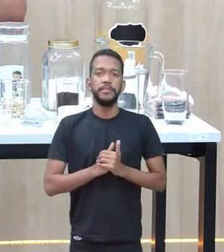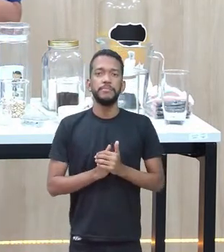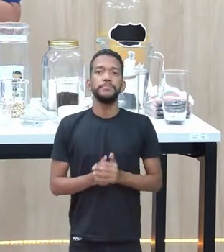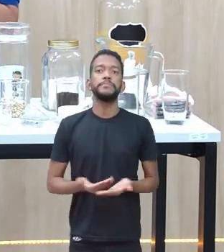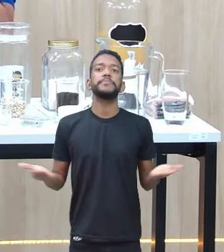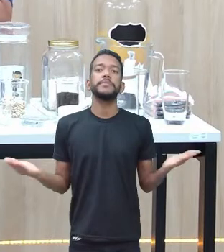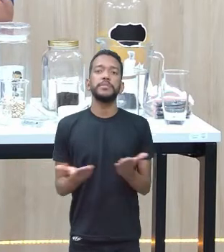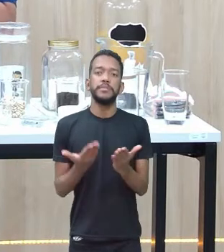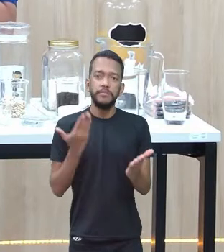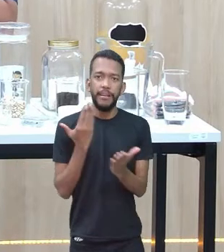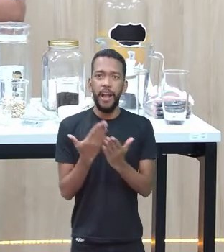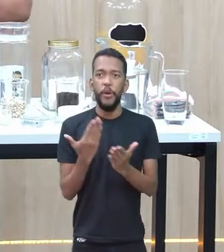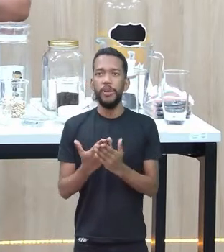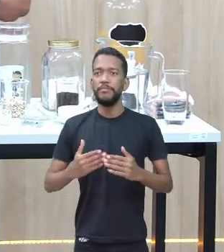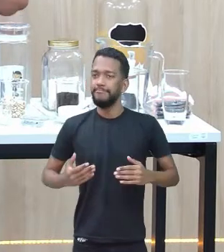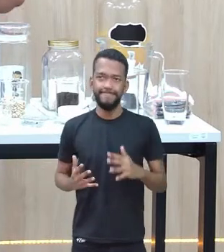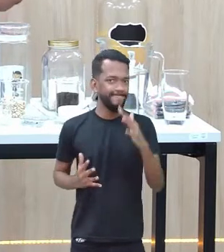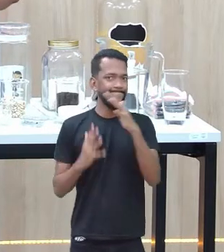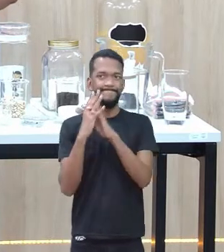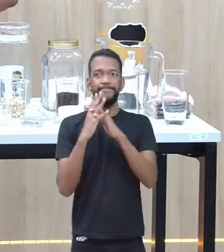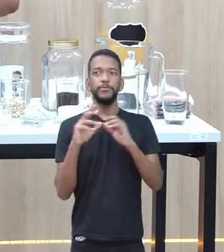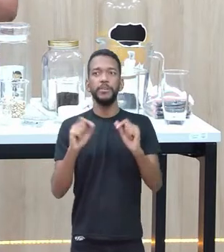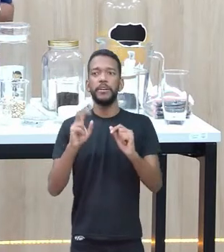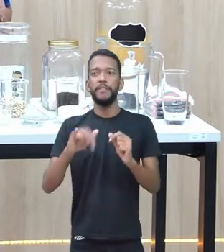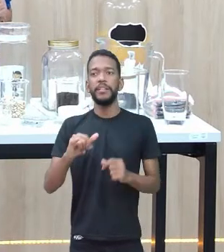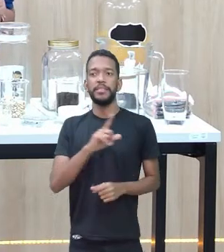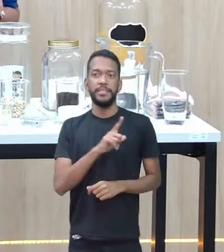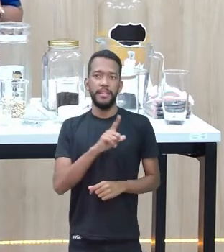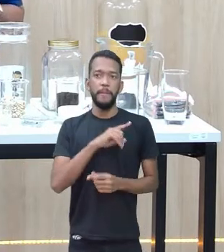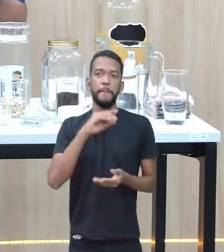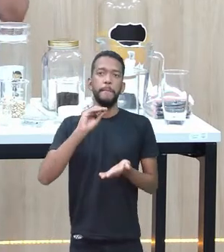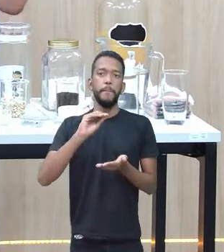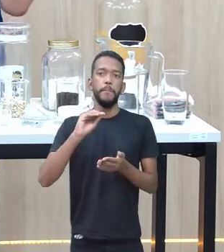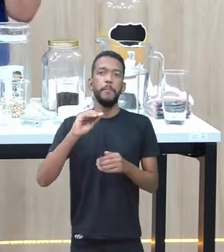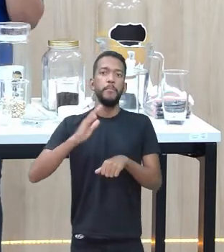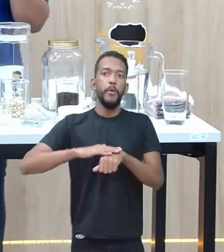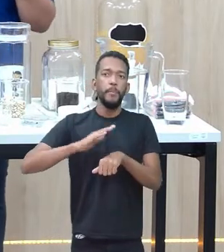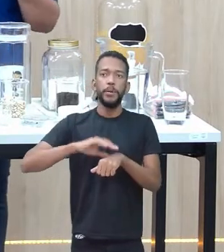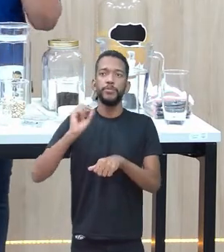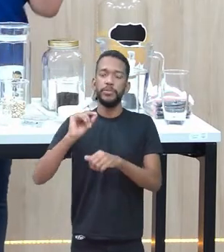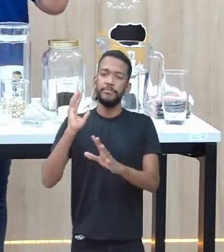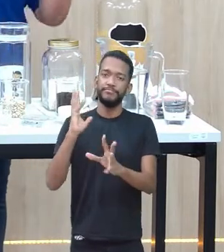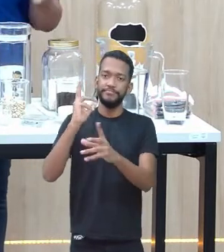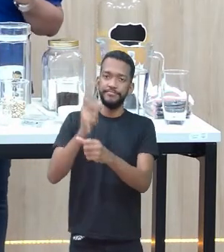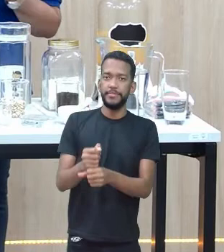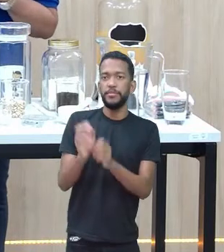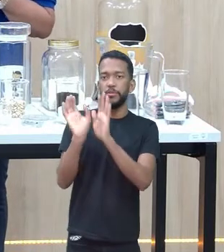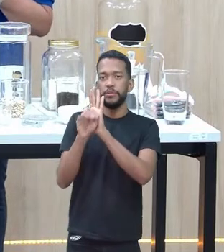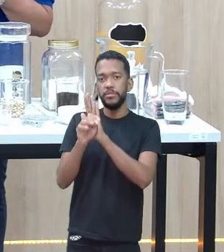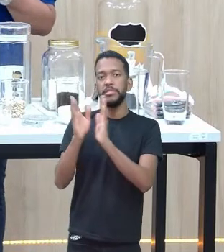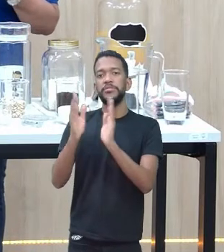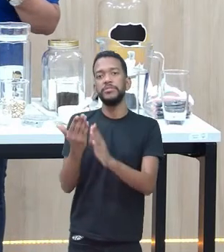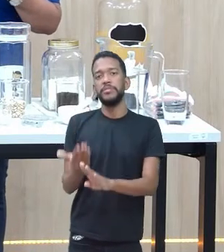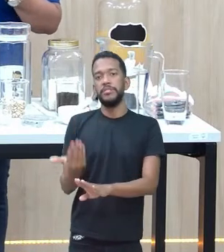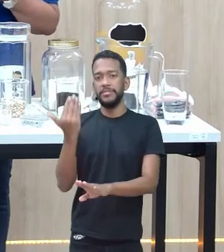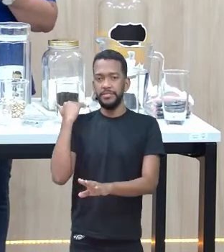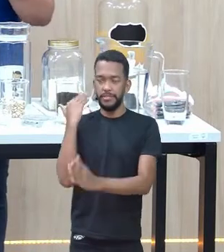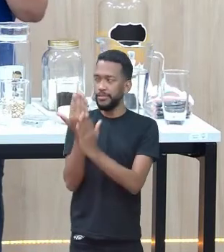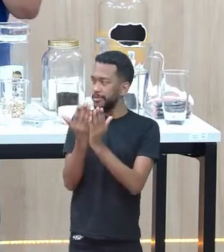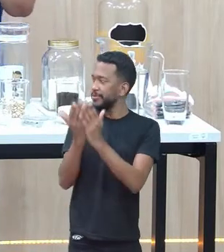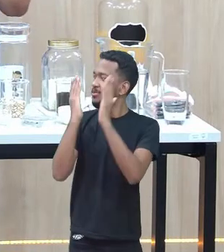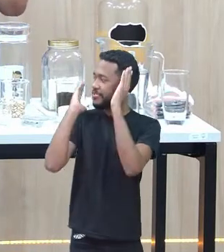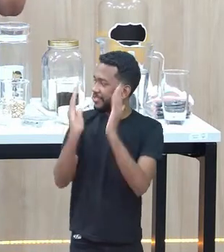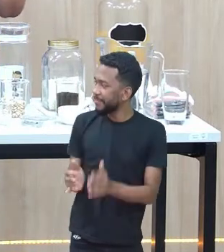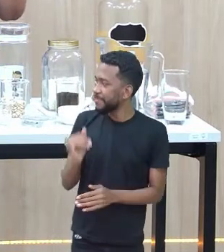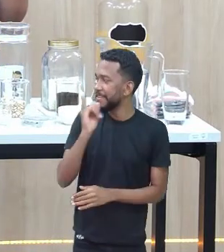super aula de hoje tem tudo isso. Vamos ter um momento de revendo, vamos rever alguns conceitos que já estudamos nas outras aulas,